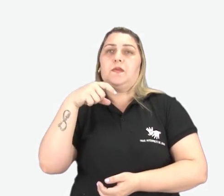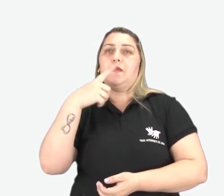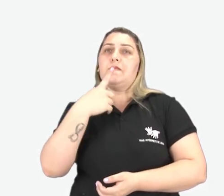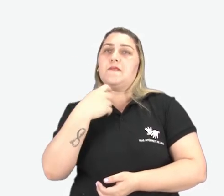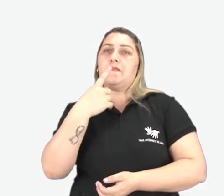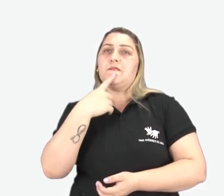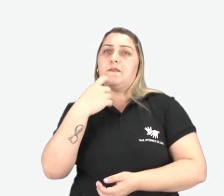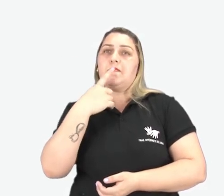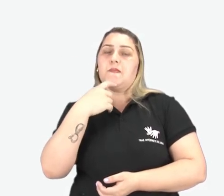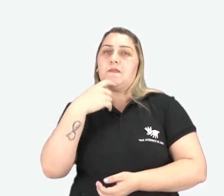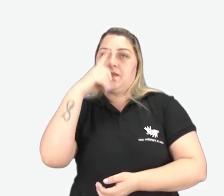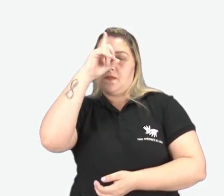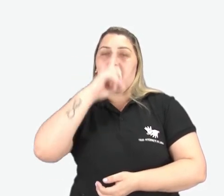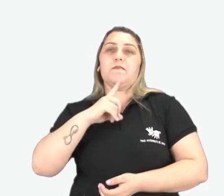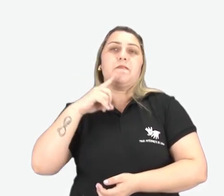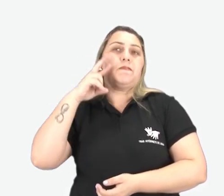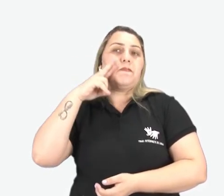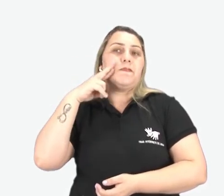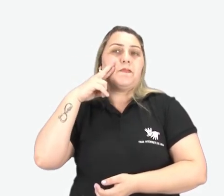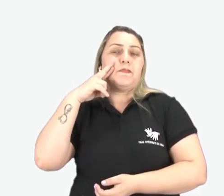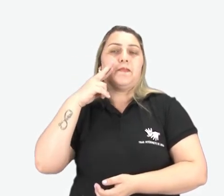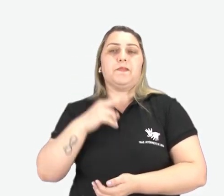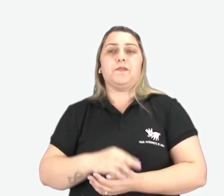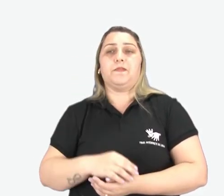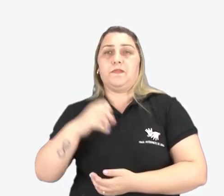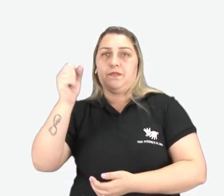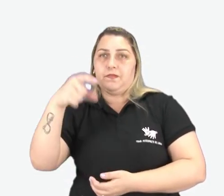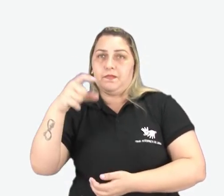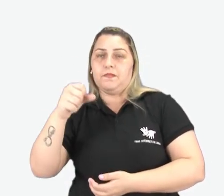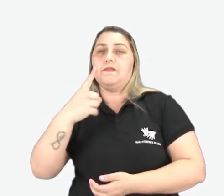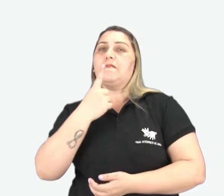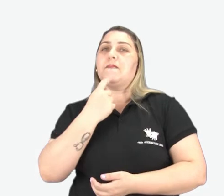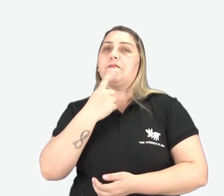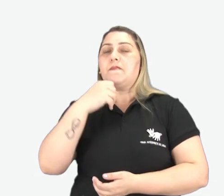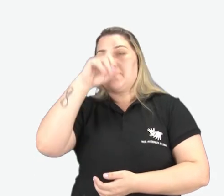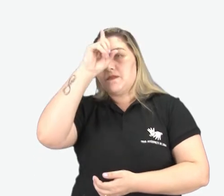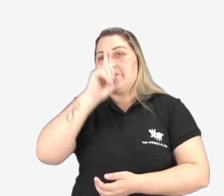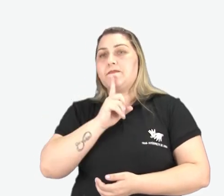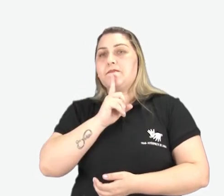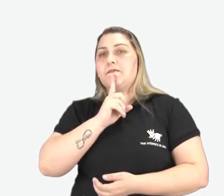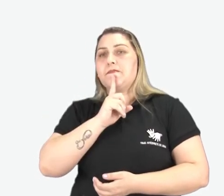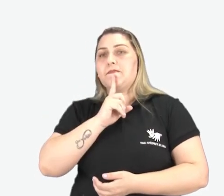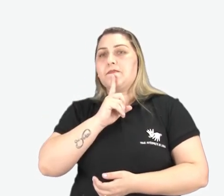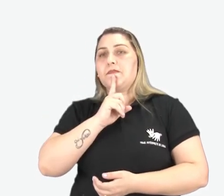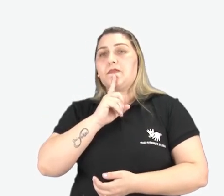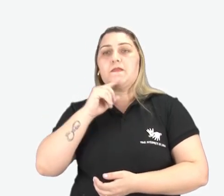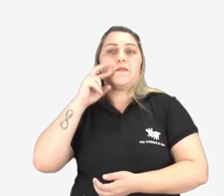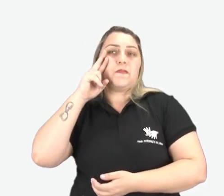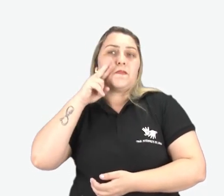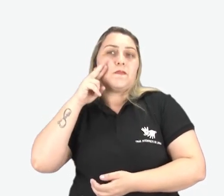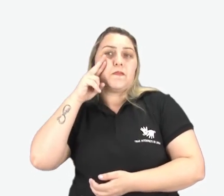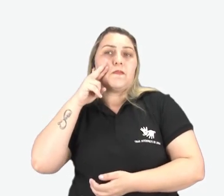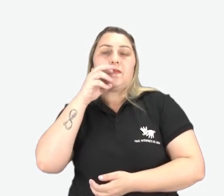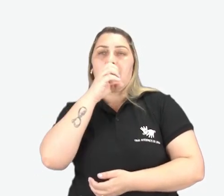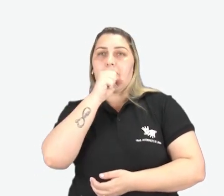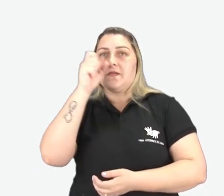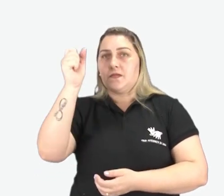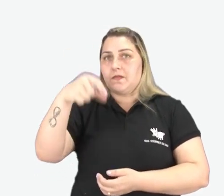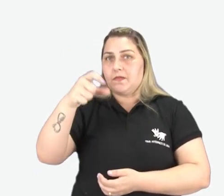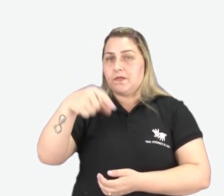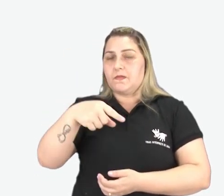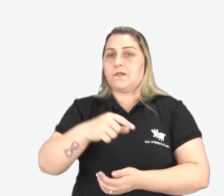rosa depois vem azul vermelho amarelo ou pink e laranja e